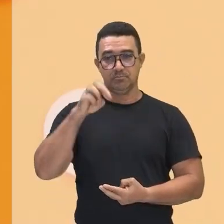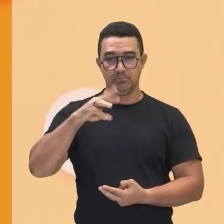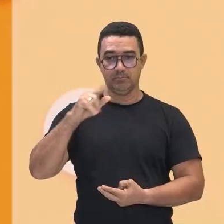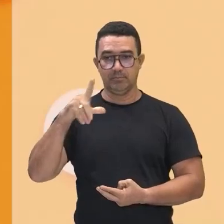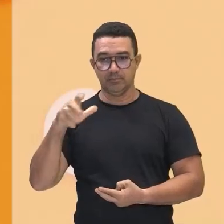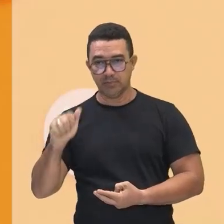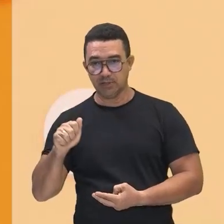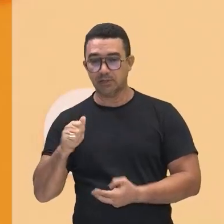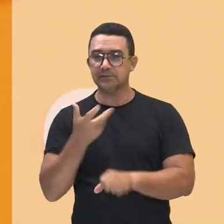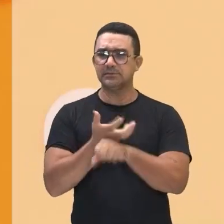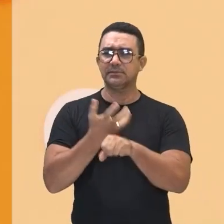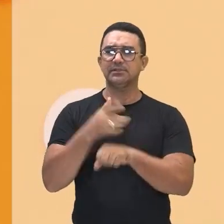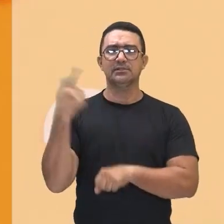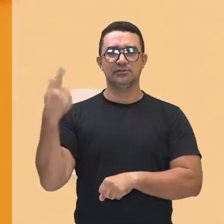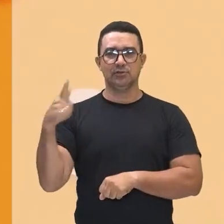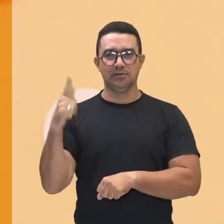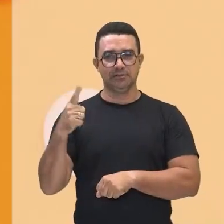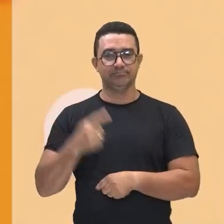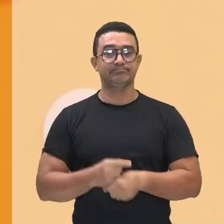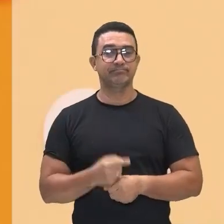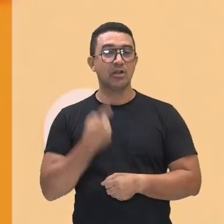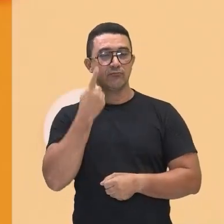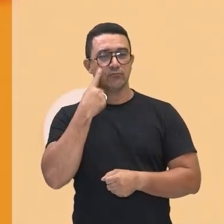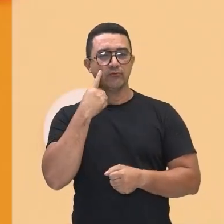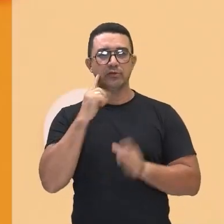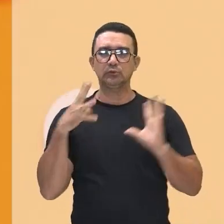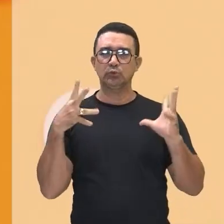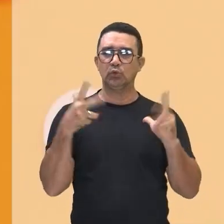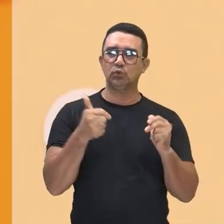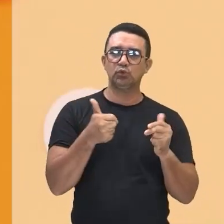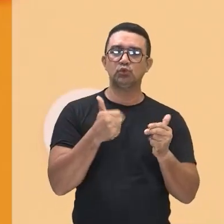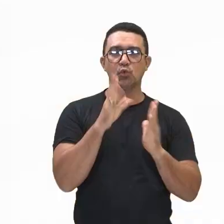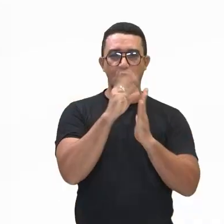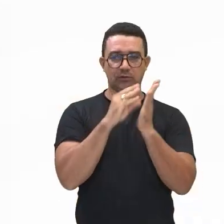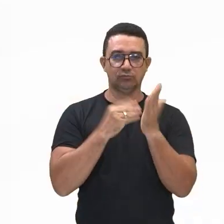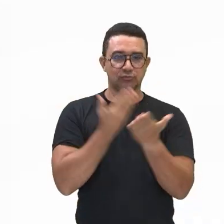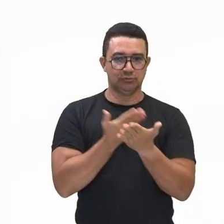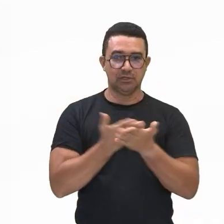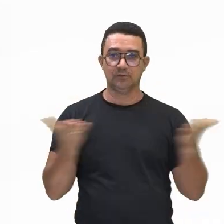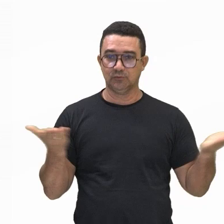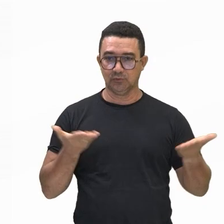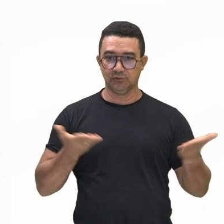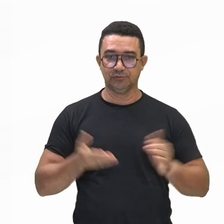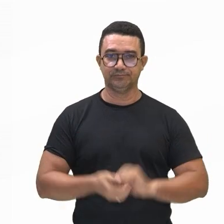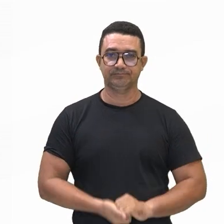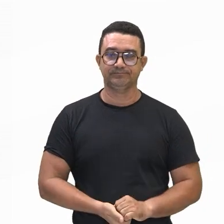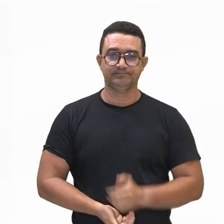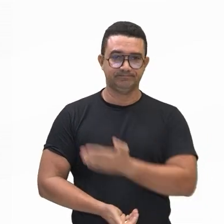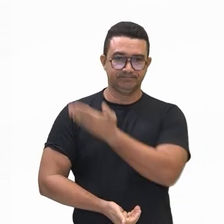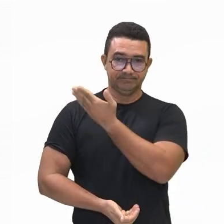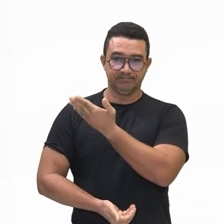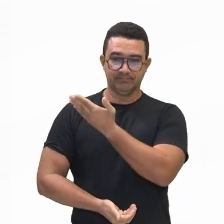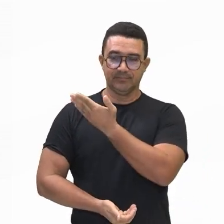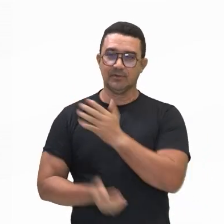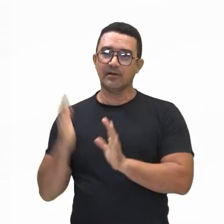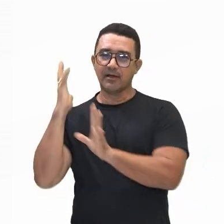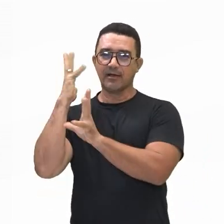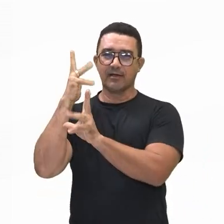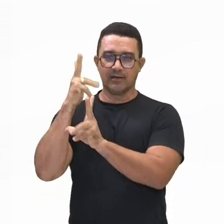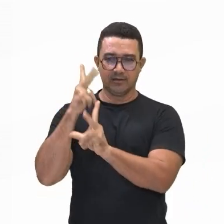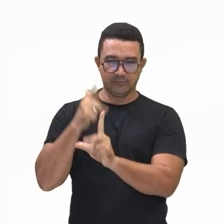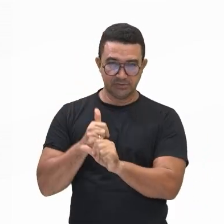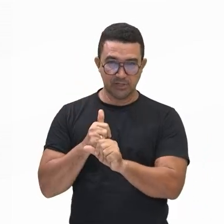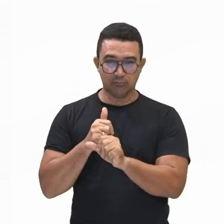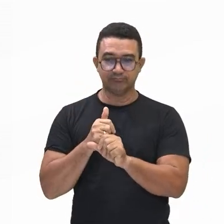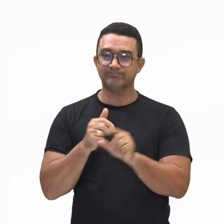de Geografia. Vamos ver o que nós iremos estudar na nossa aula de hoje. Na nossa aula 7, nós